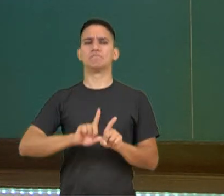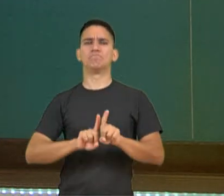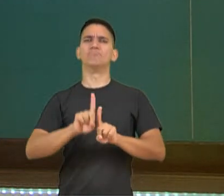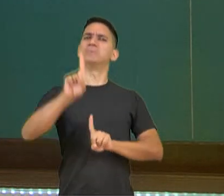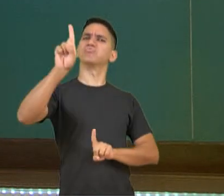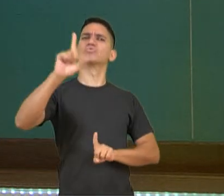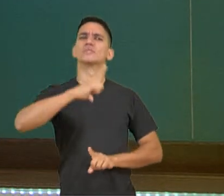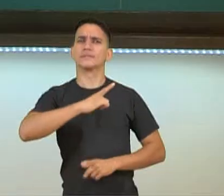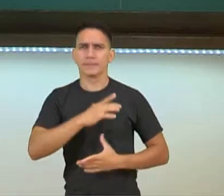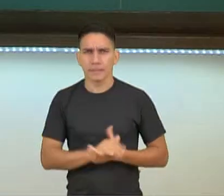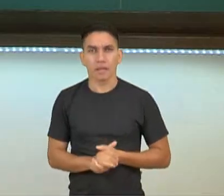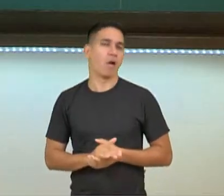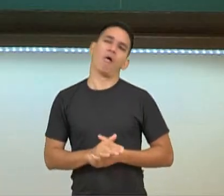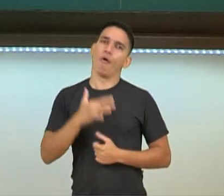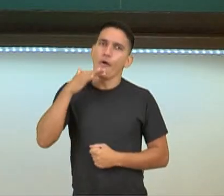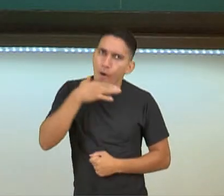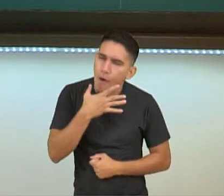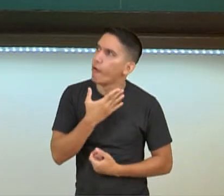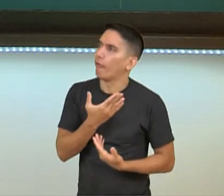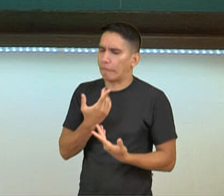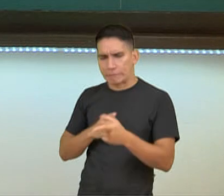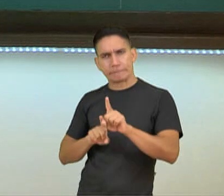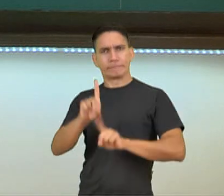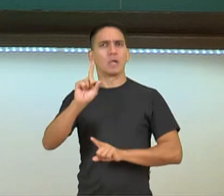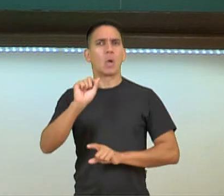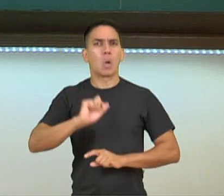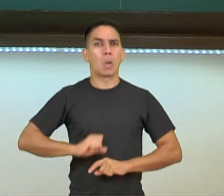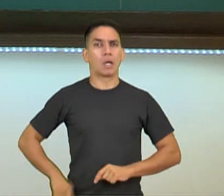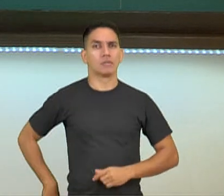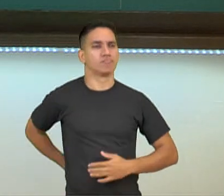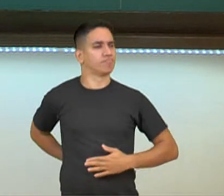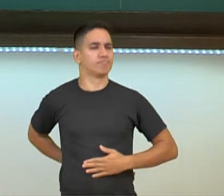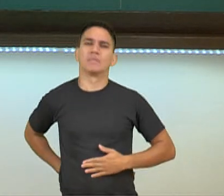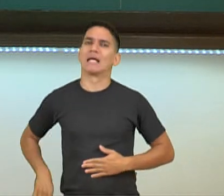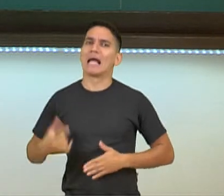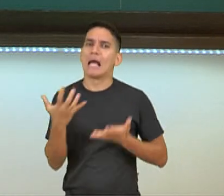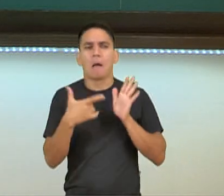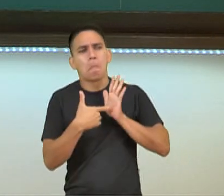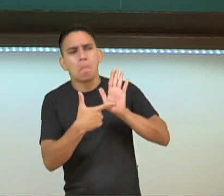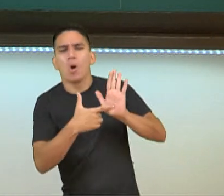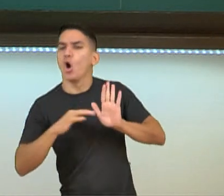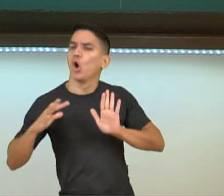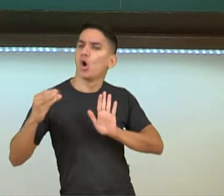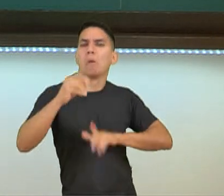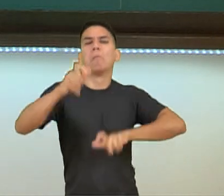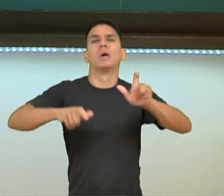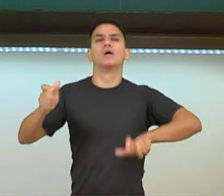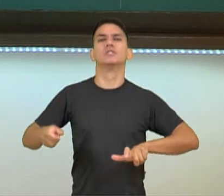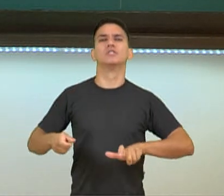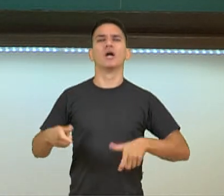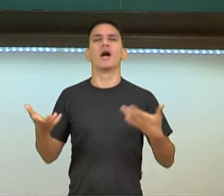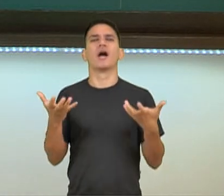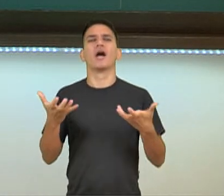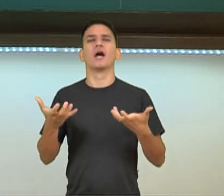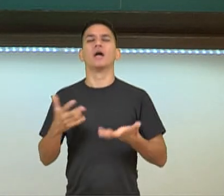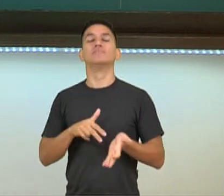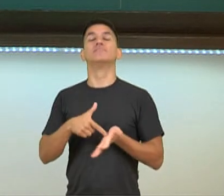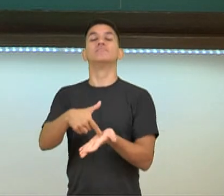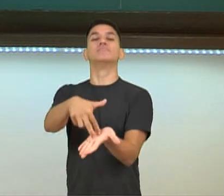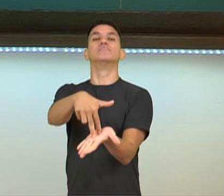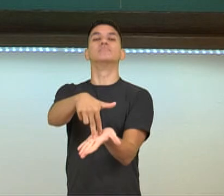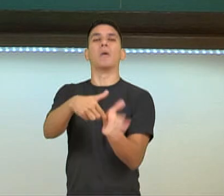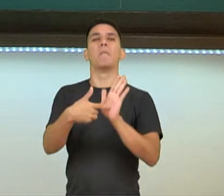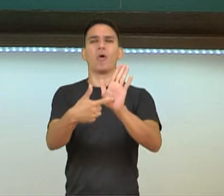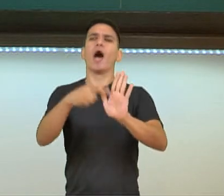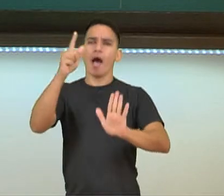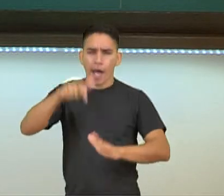Napoleão Bonaparte, ele queria mostrar para todo mundo, inclusive vendendo uma imagem de que ele era esse grande